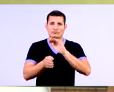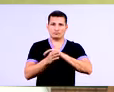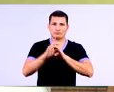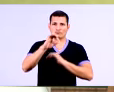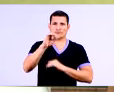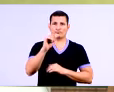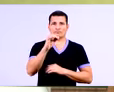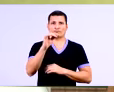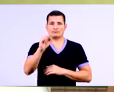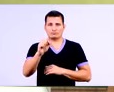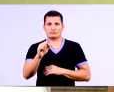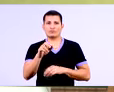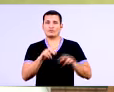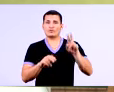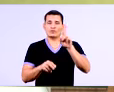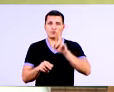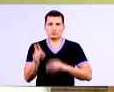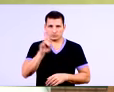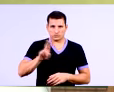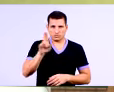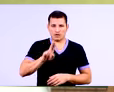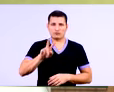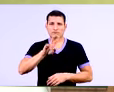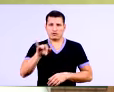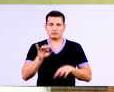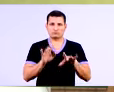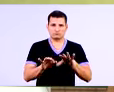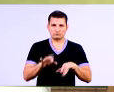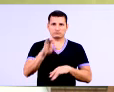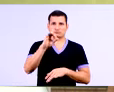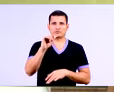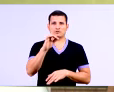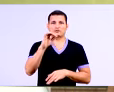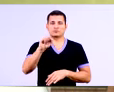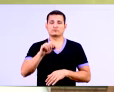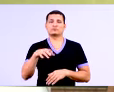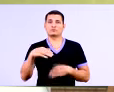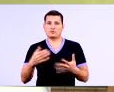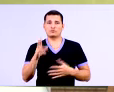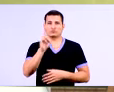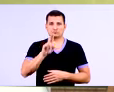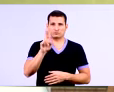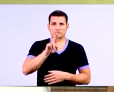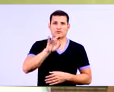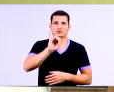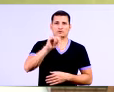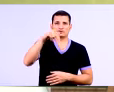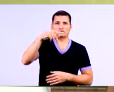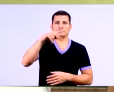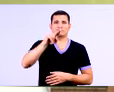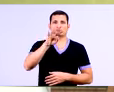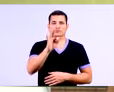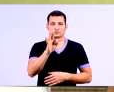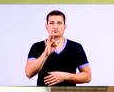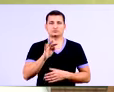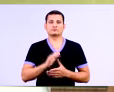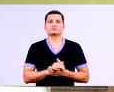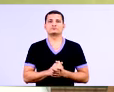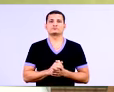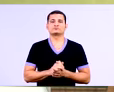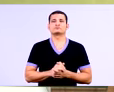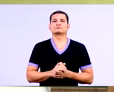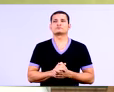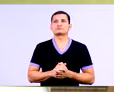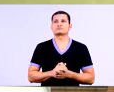né, o usuário vai entrar com os dados no sistema, vamos utilizar um input para poder receber esses dados e aí a gente vai começar a tratar